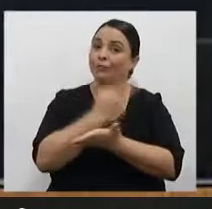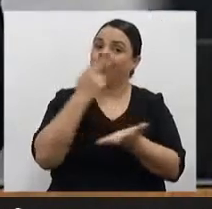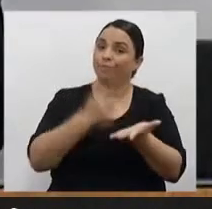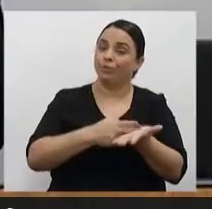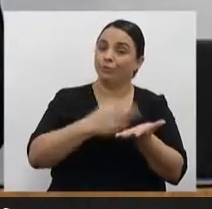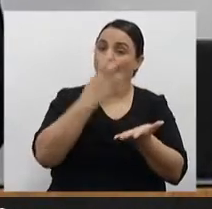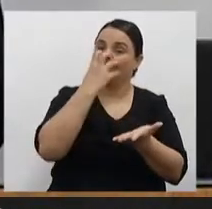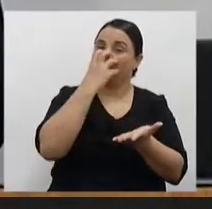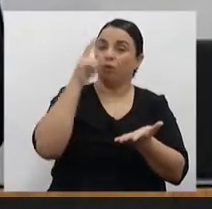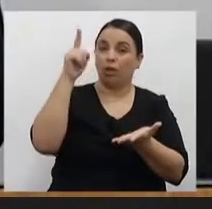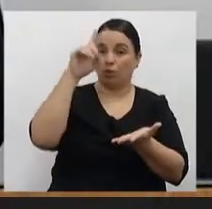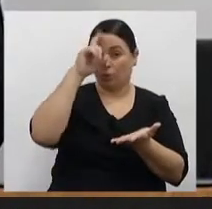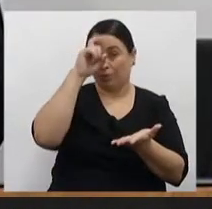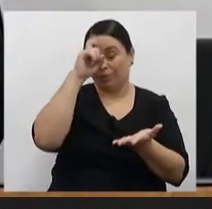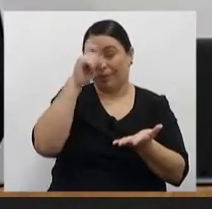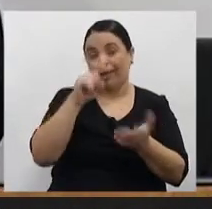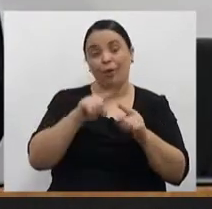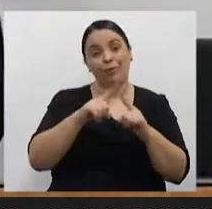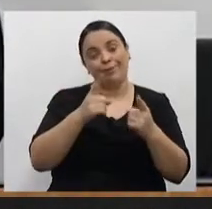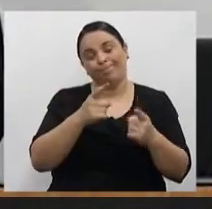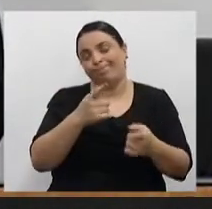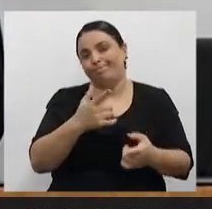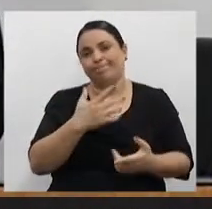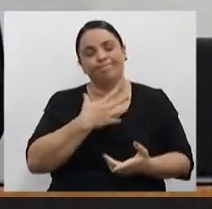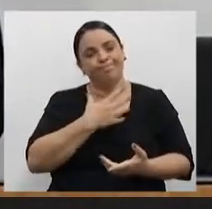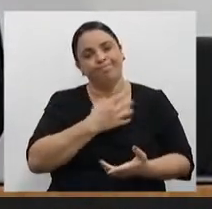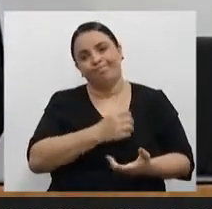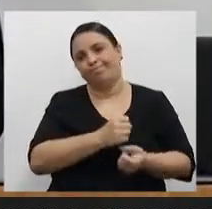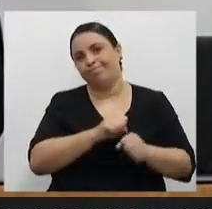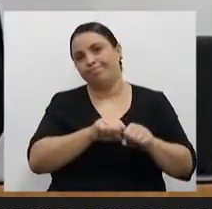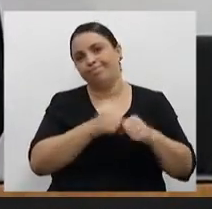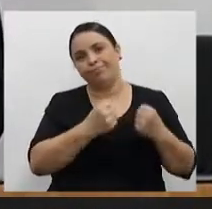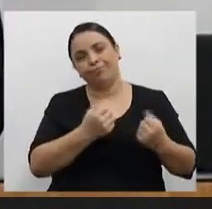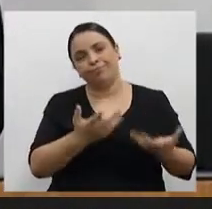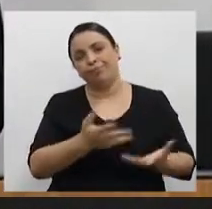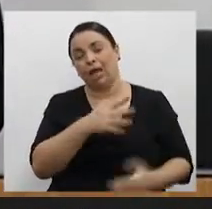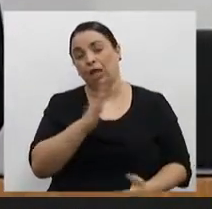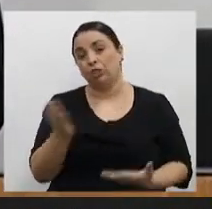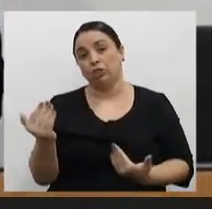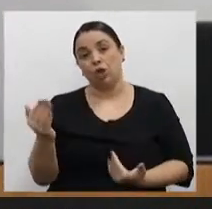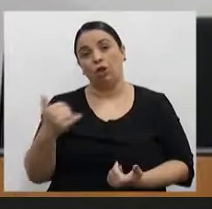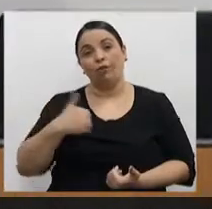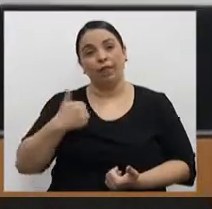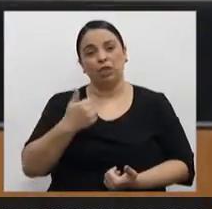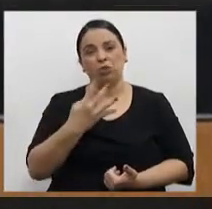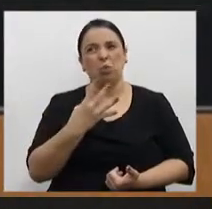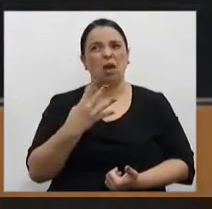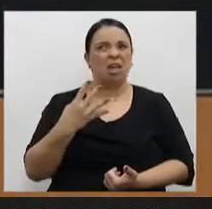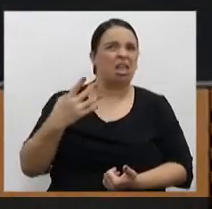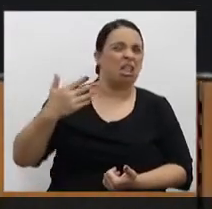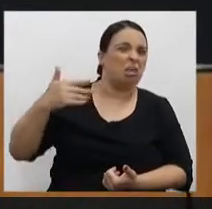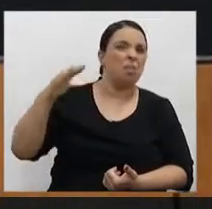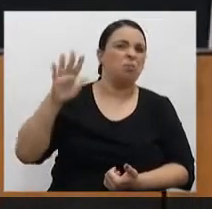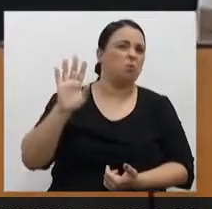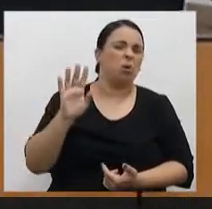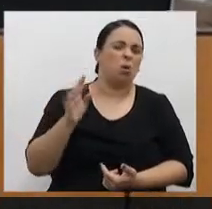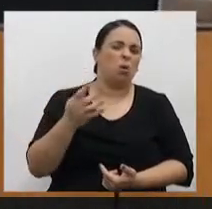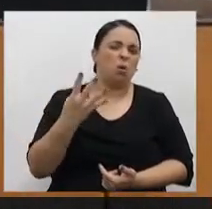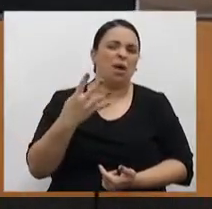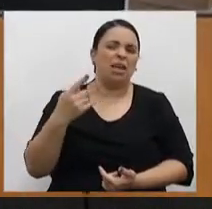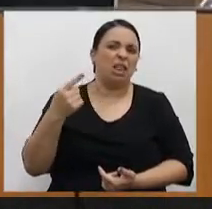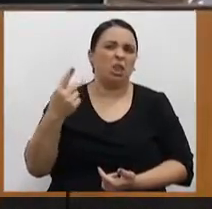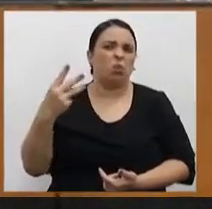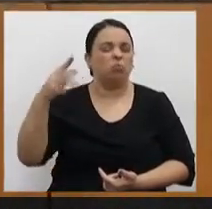infelizmente, não resistiu. Um jovem de 40 e poucos anos, né? Muito novo, concursado na Rádio